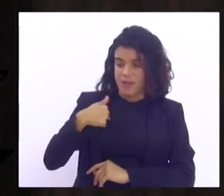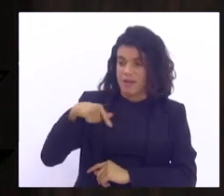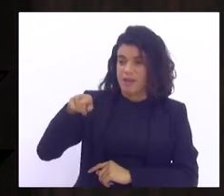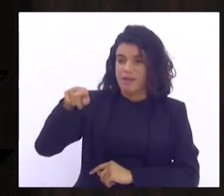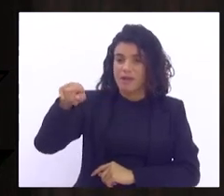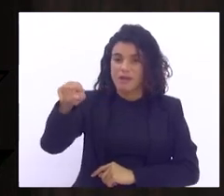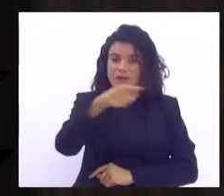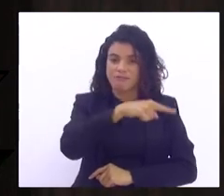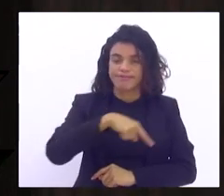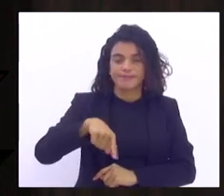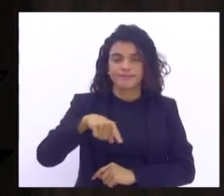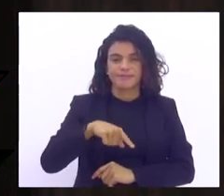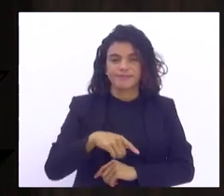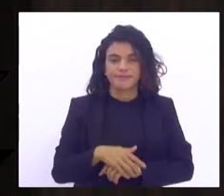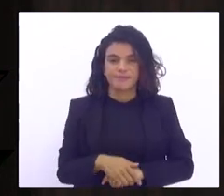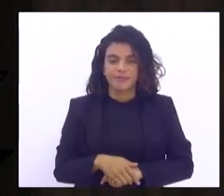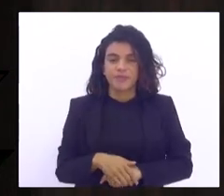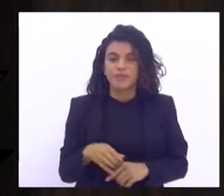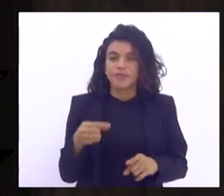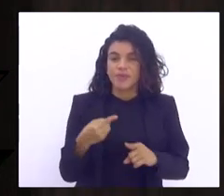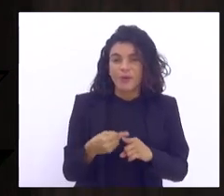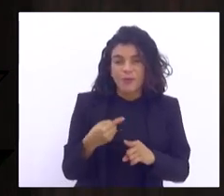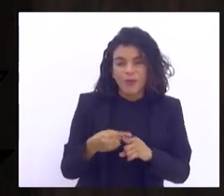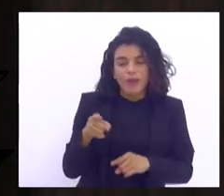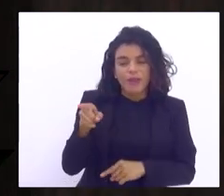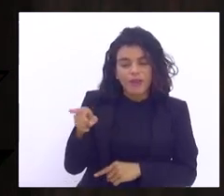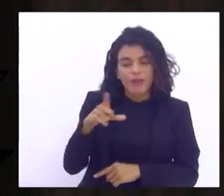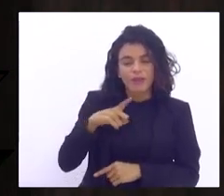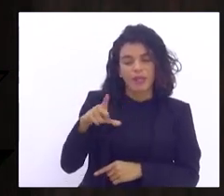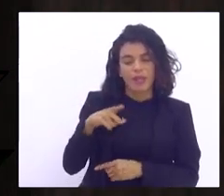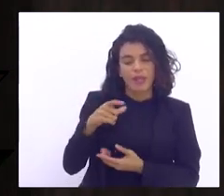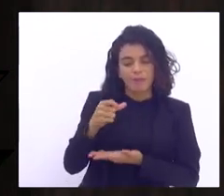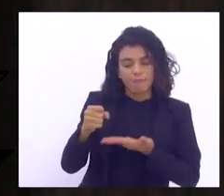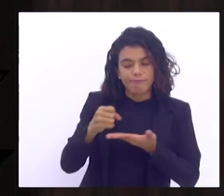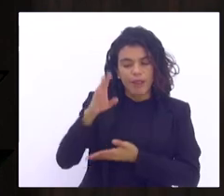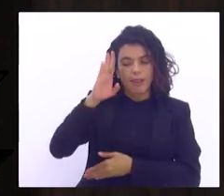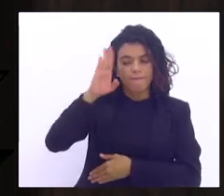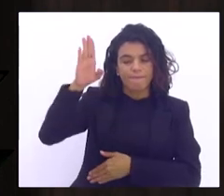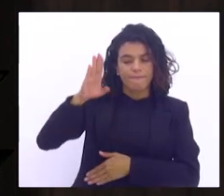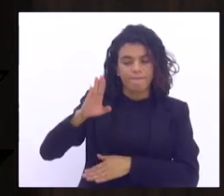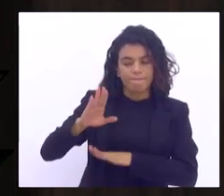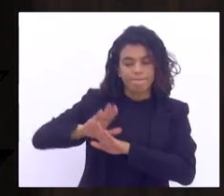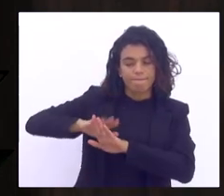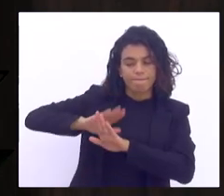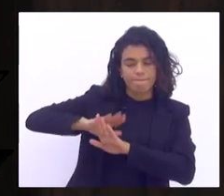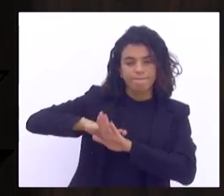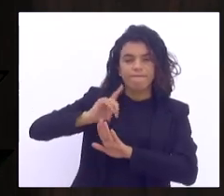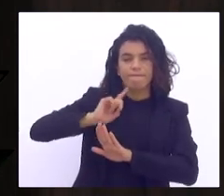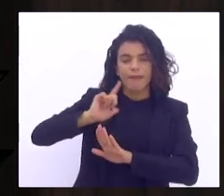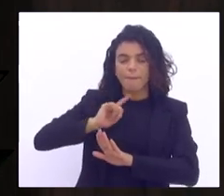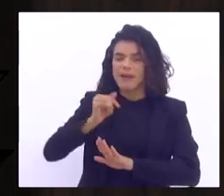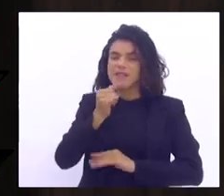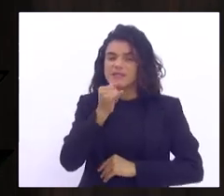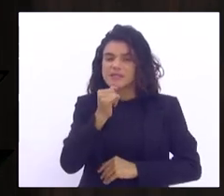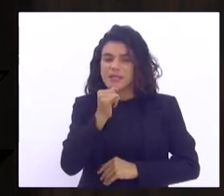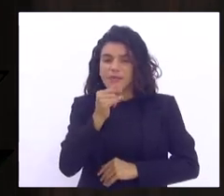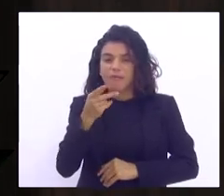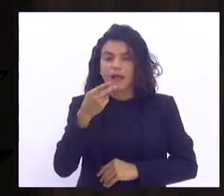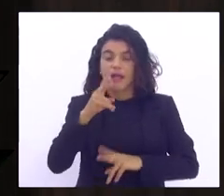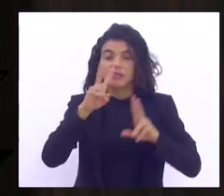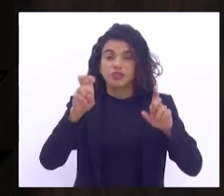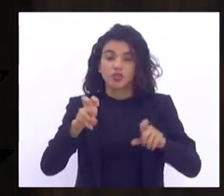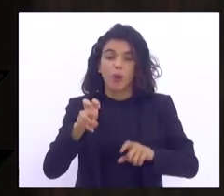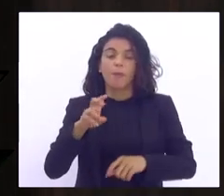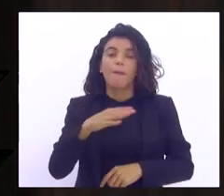nós. Porque ali tem o fundamento, tem o precedente que pode ser criado para, por exemplo, falar da